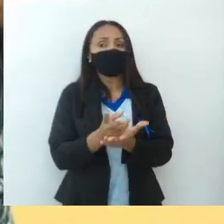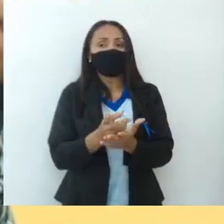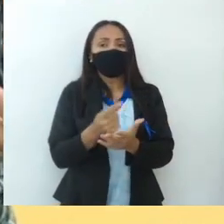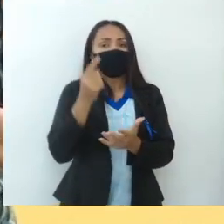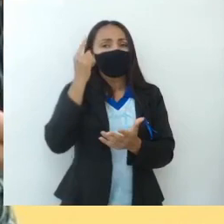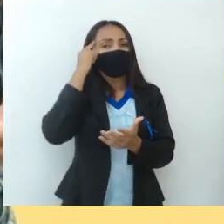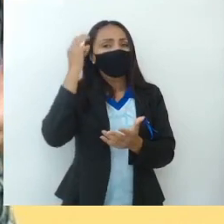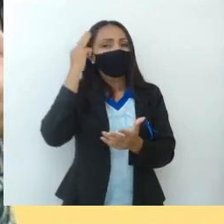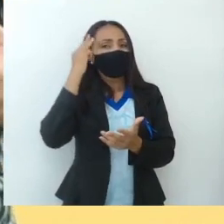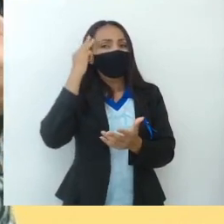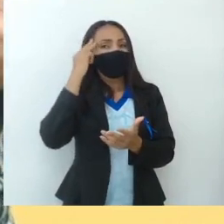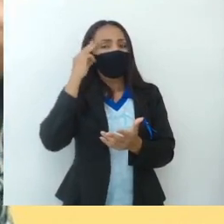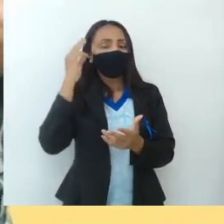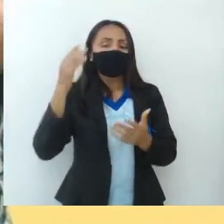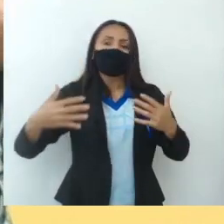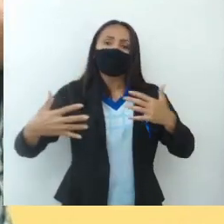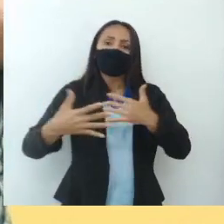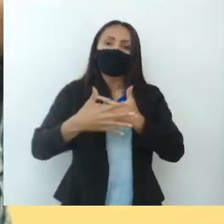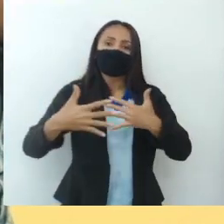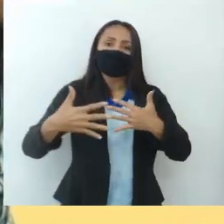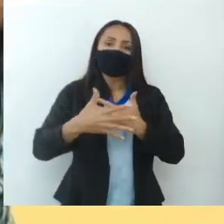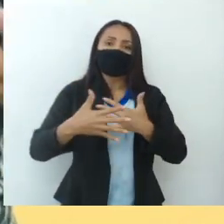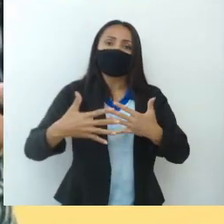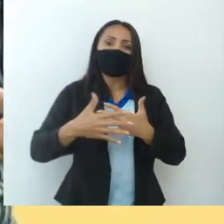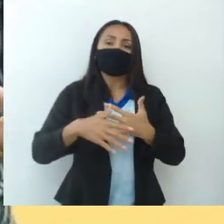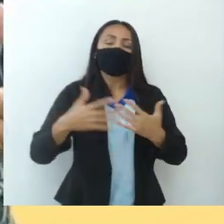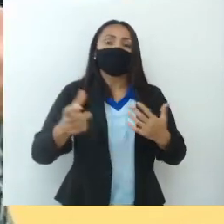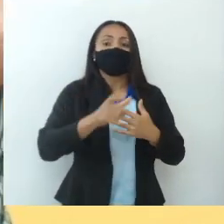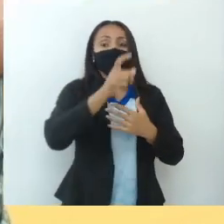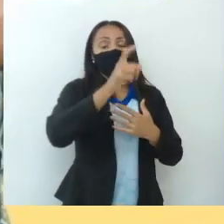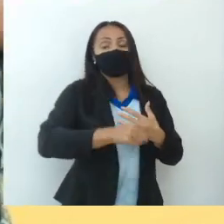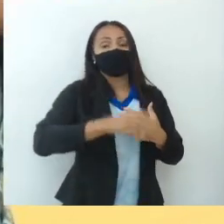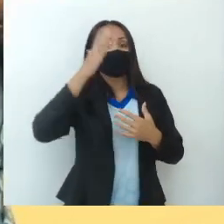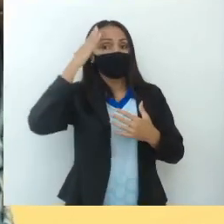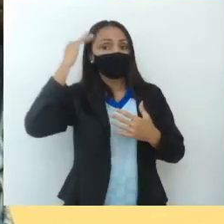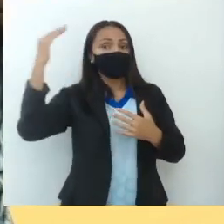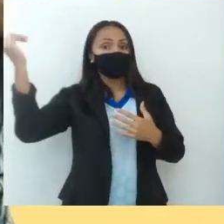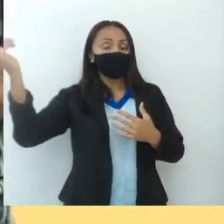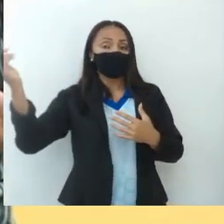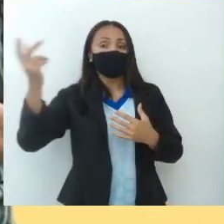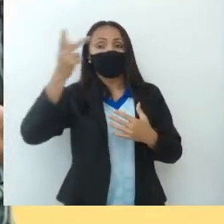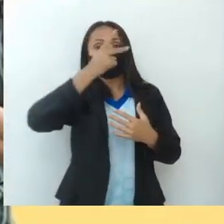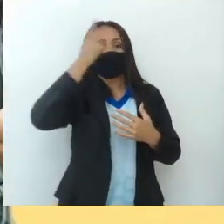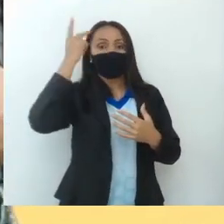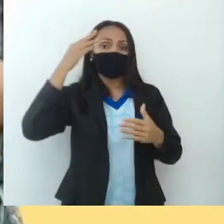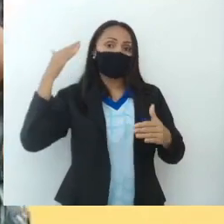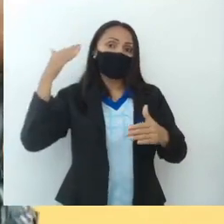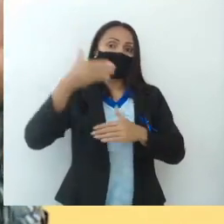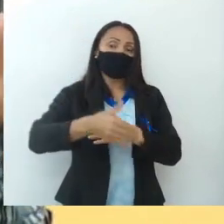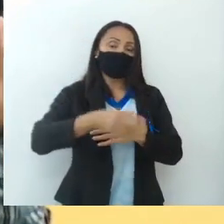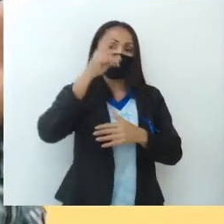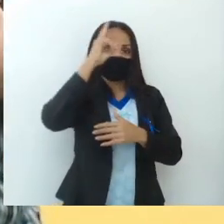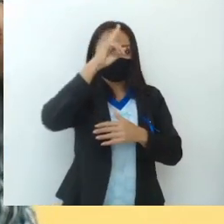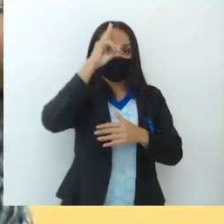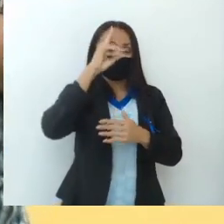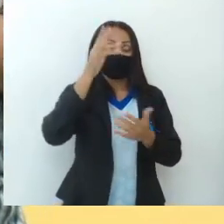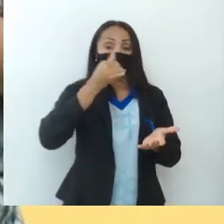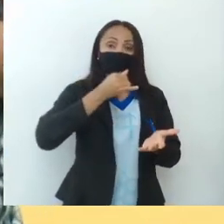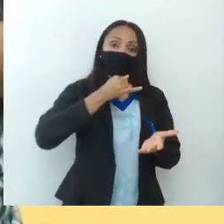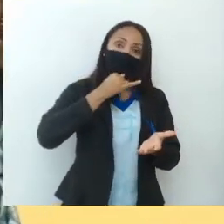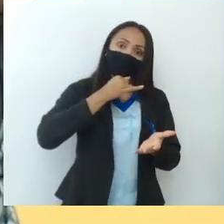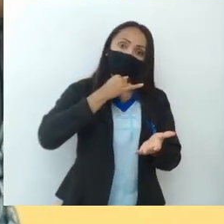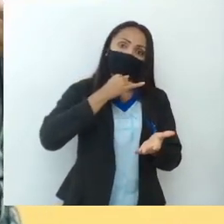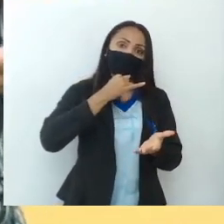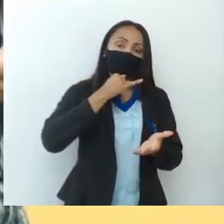nossos monumentos, dos nossos personagens artísticos, das pessoas que fizeram parte dessa história. Infelizmente, né, não temos